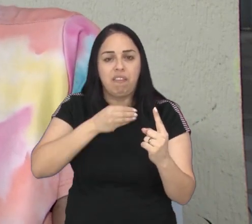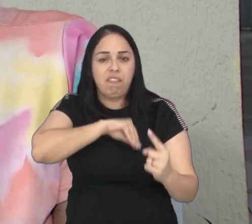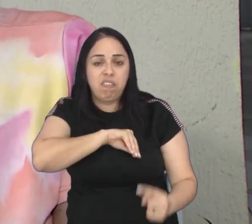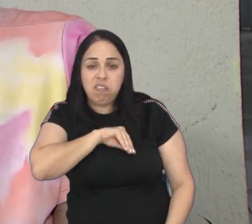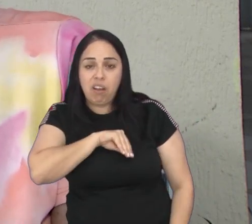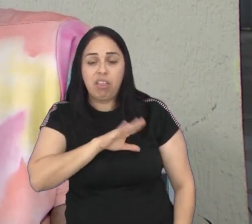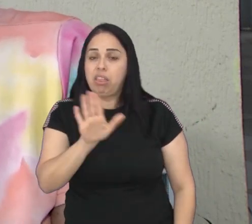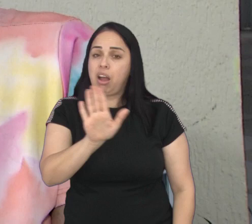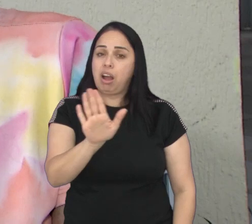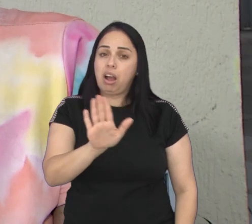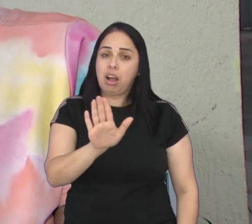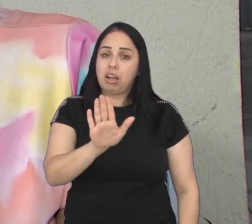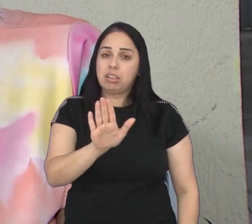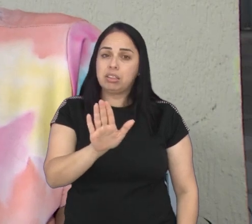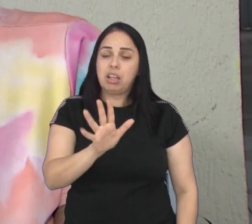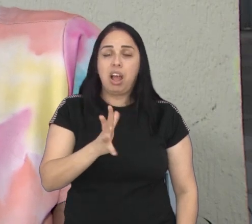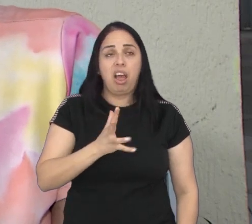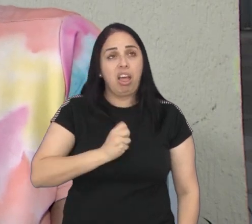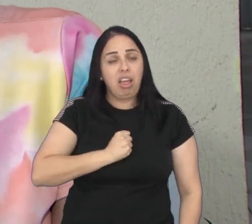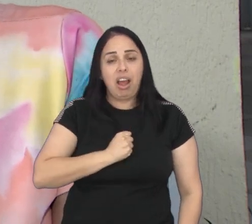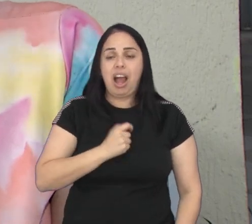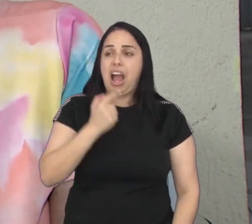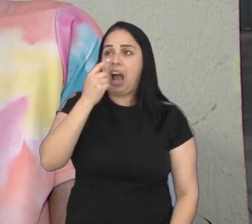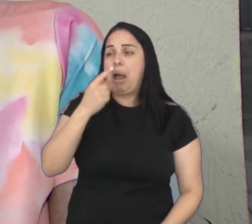mal por isso, não se sinta,